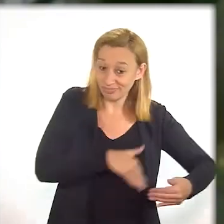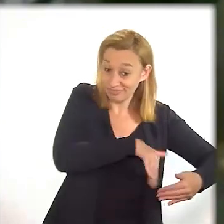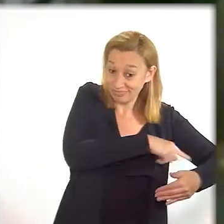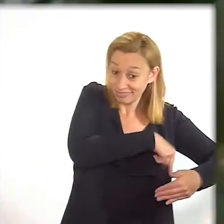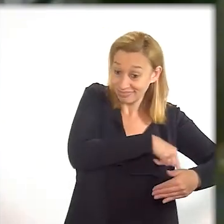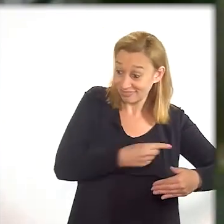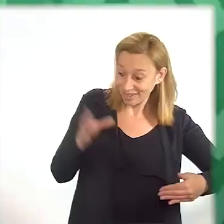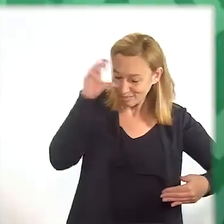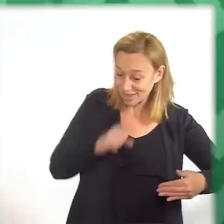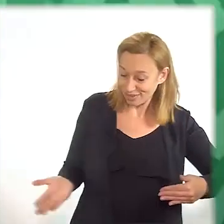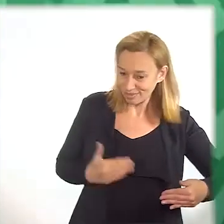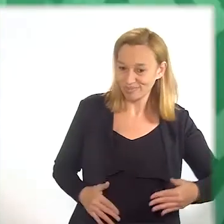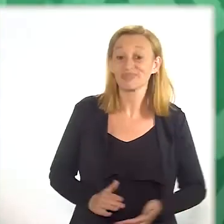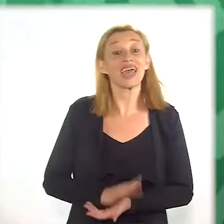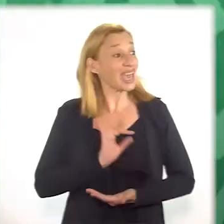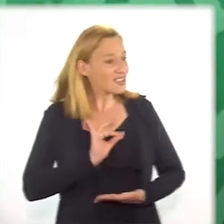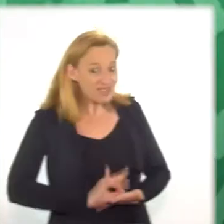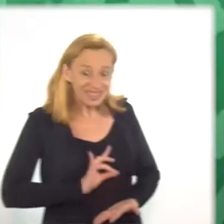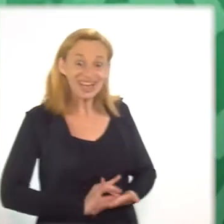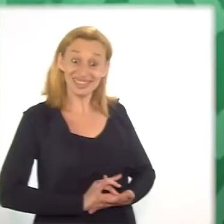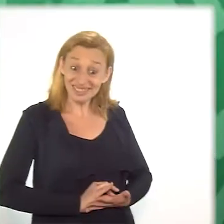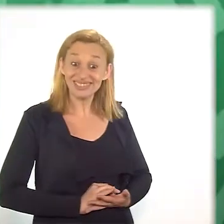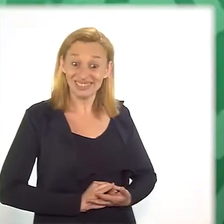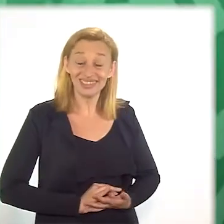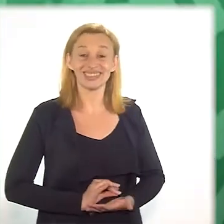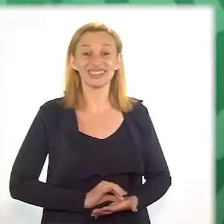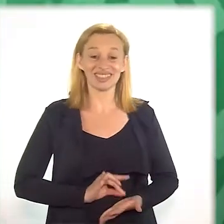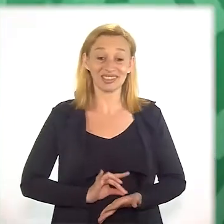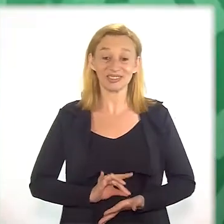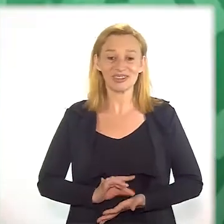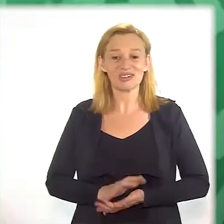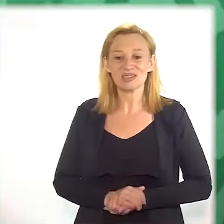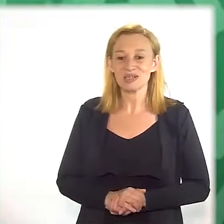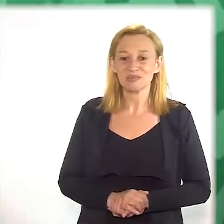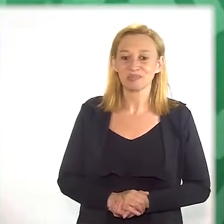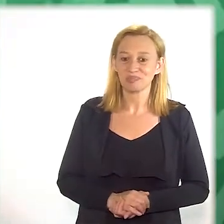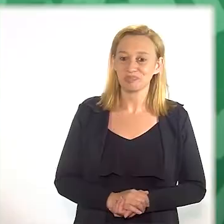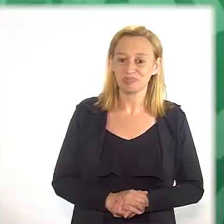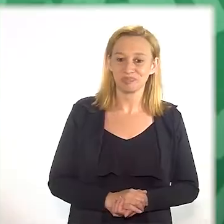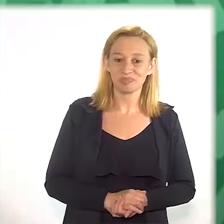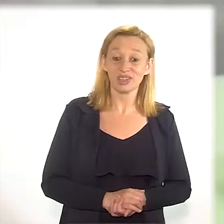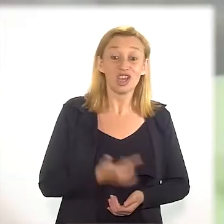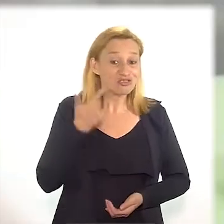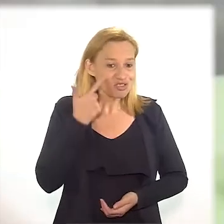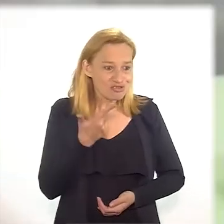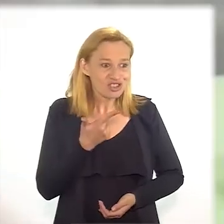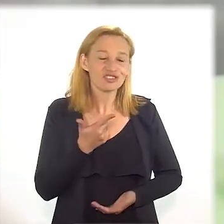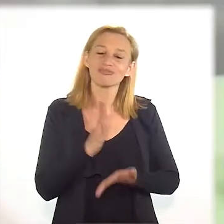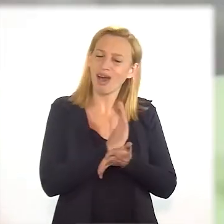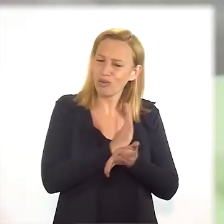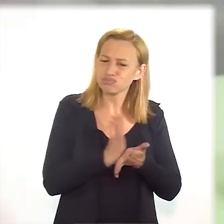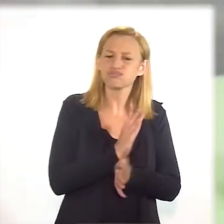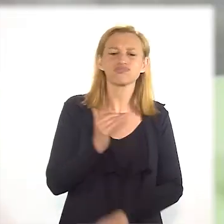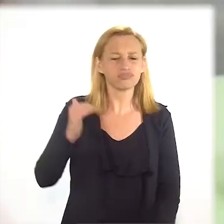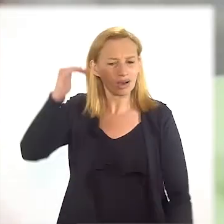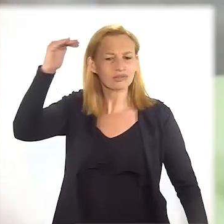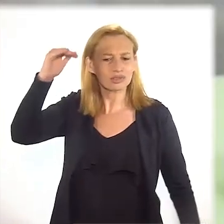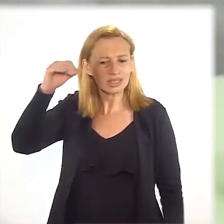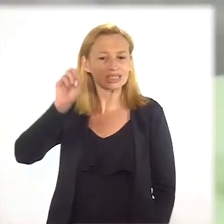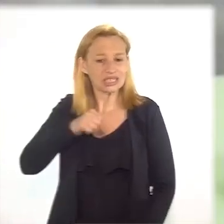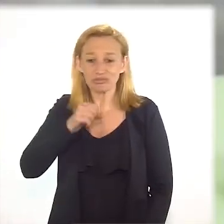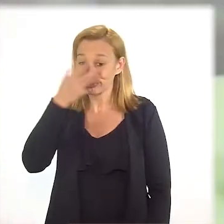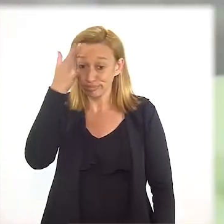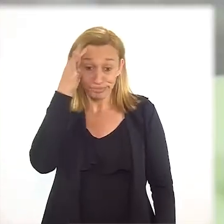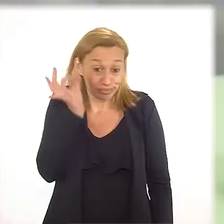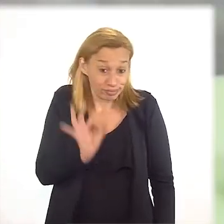enfim. É verdade. É verdade. É verdade. Eu tenho visto isso. Eu tenho visto alguns adultos assim que